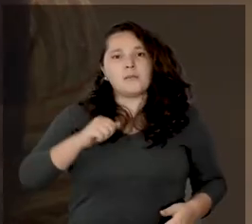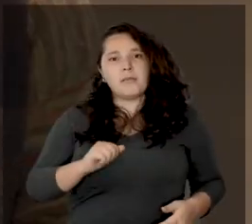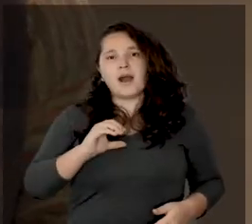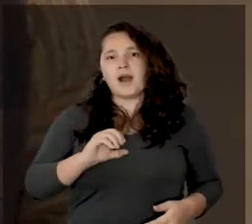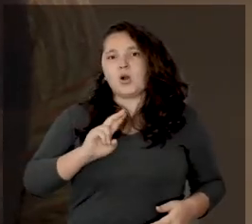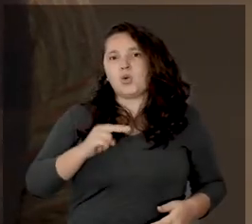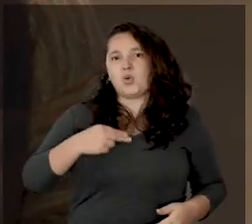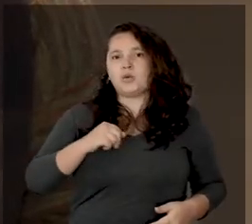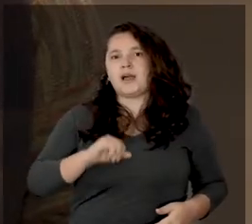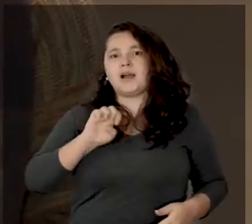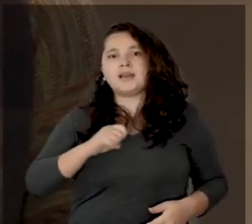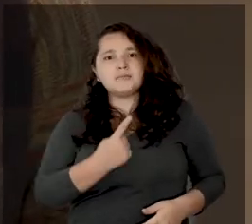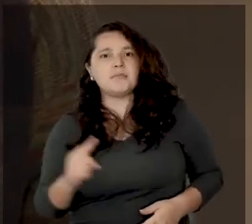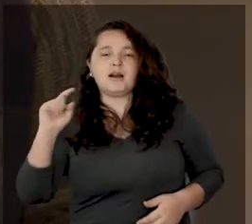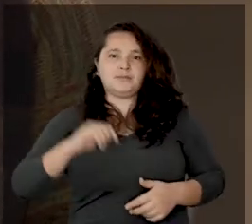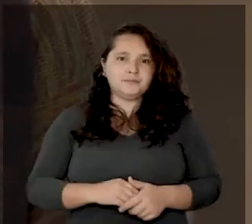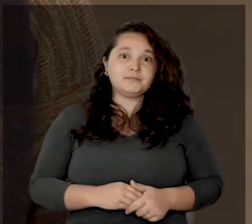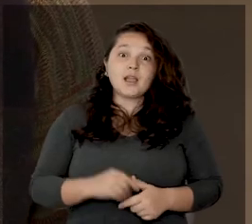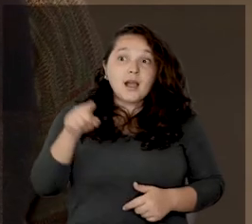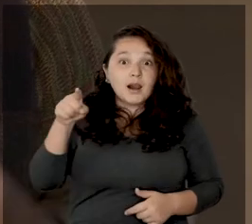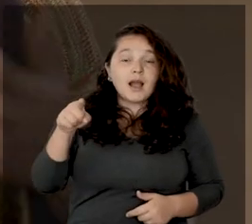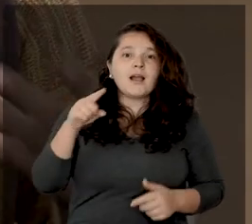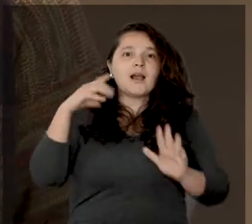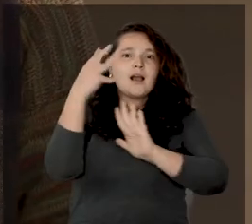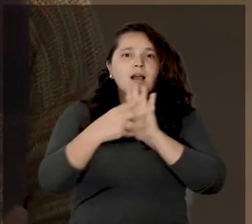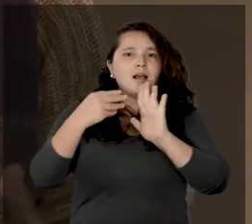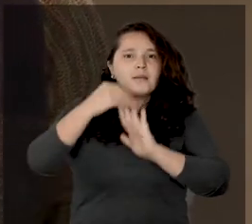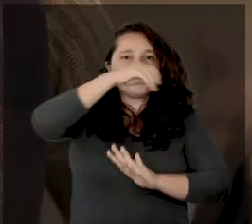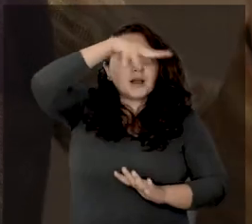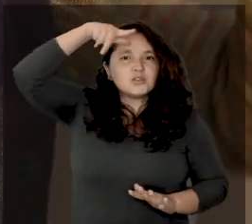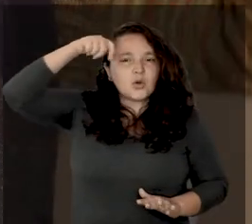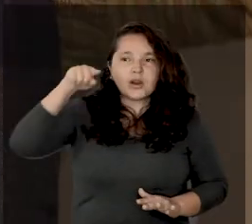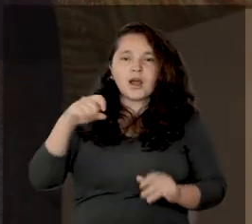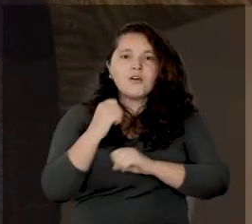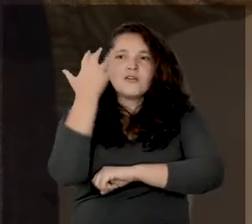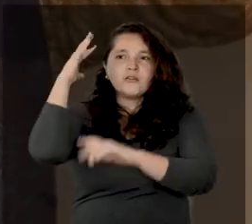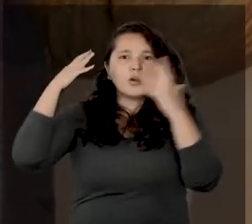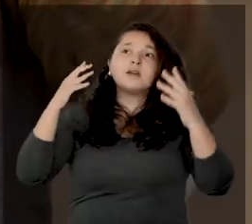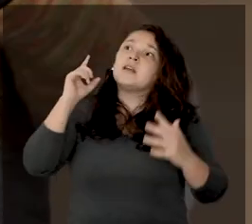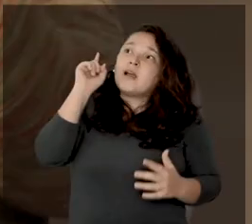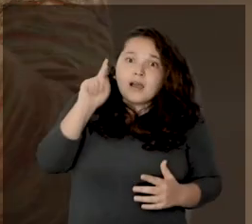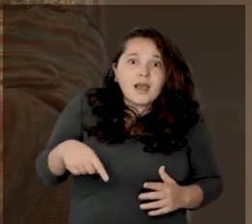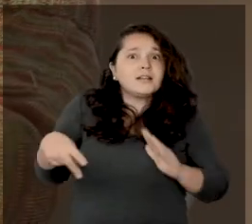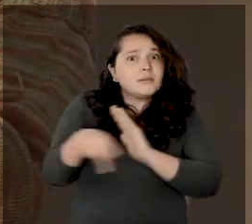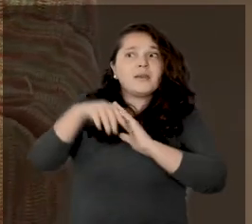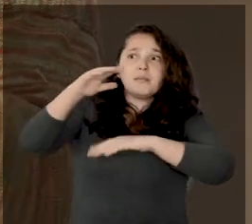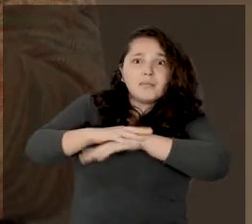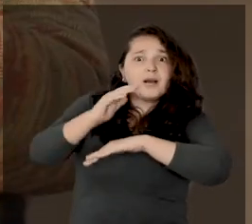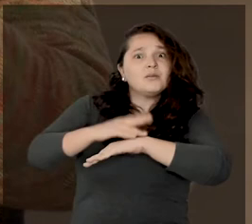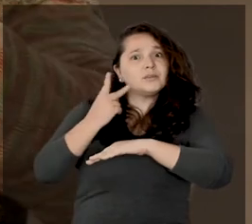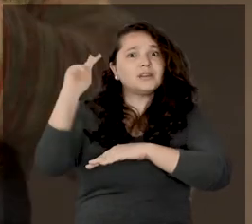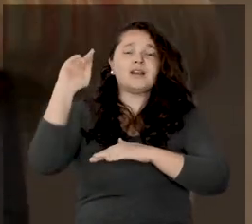floresta amazônica que a gente tem hoje, tal qual é fruto disso, é um reflexo que acolhe tantos povos. Então, as coisas se conectam, né? Todas